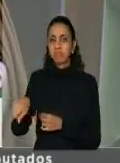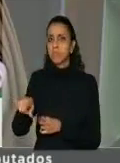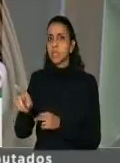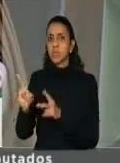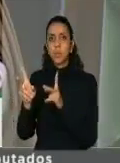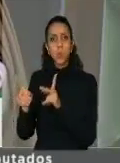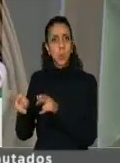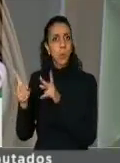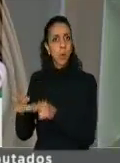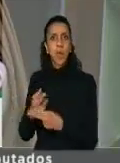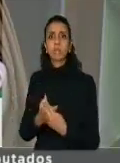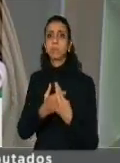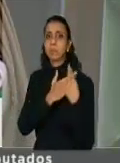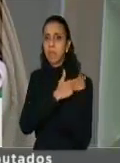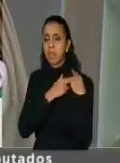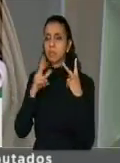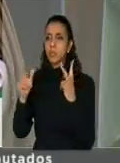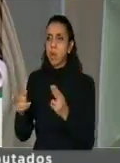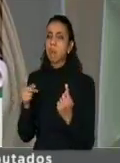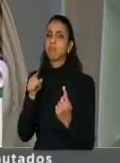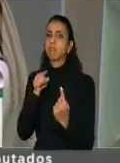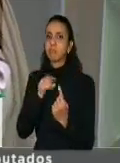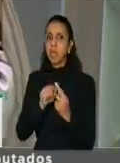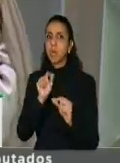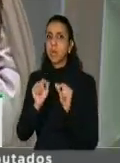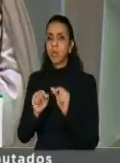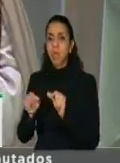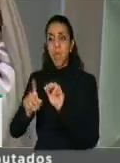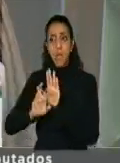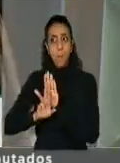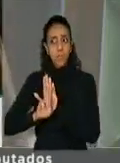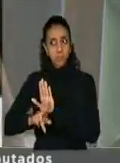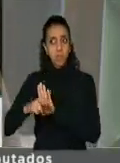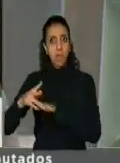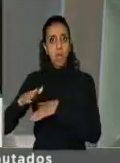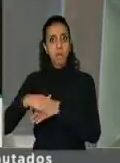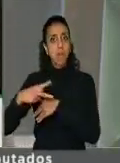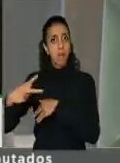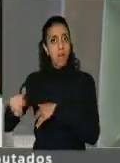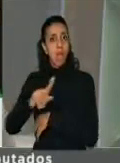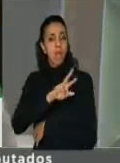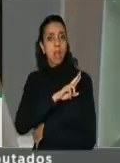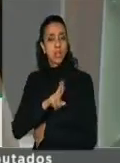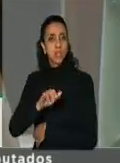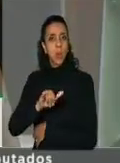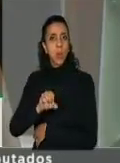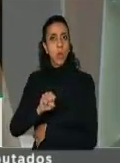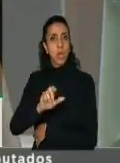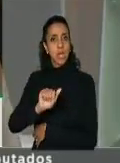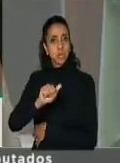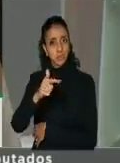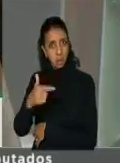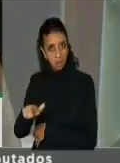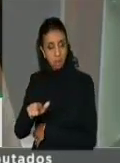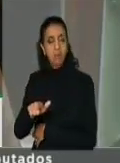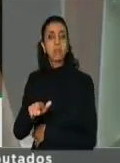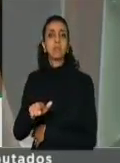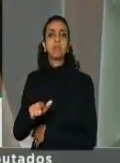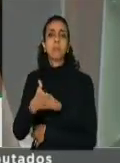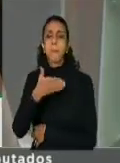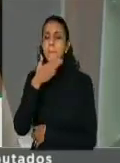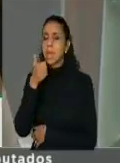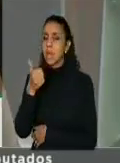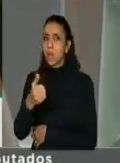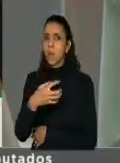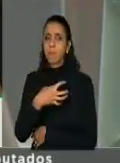e responsabilidade: representar a religião islâmica e esta grande doutrina da sua